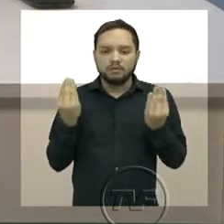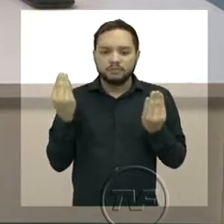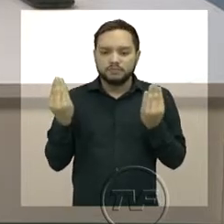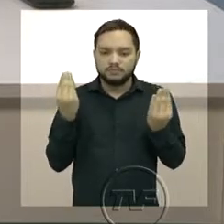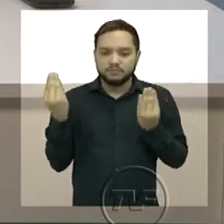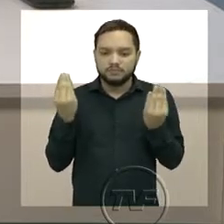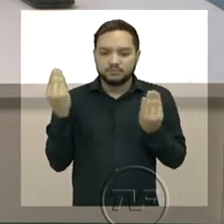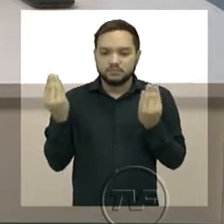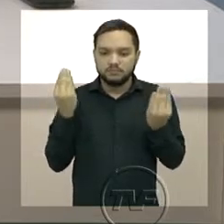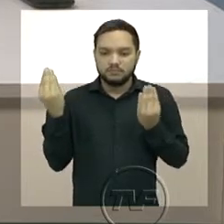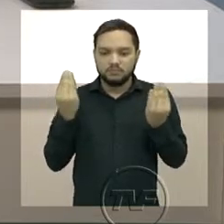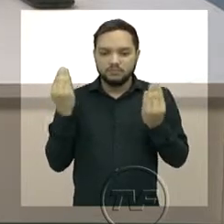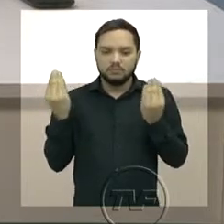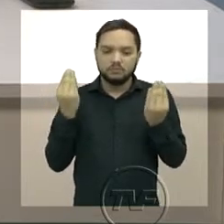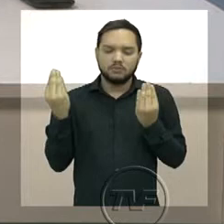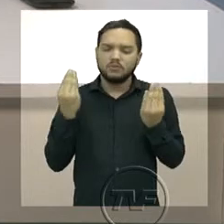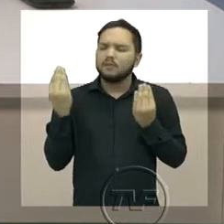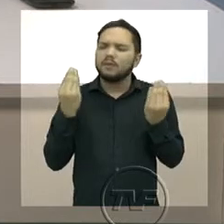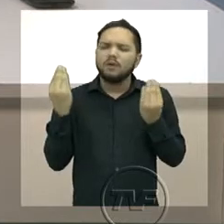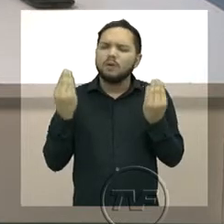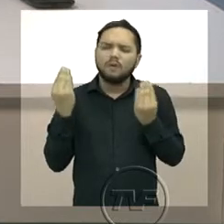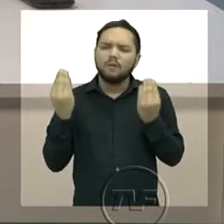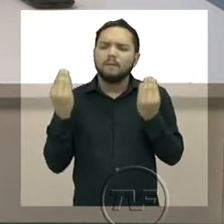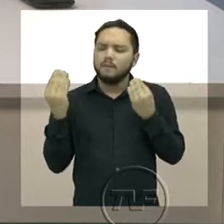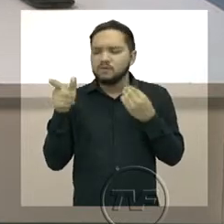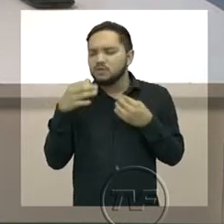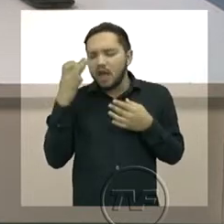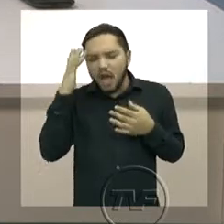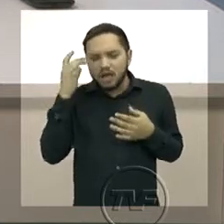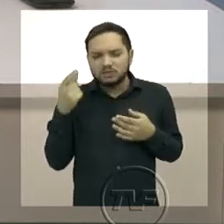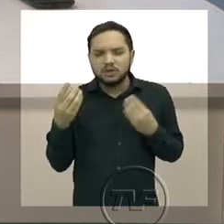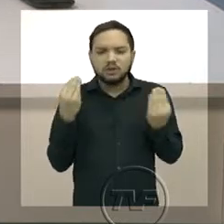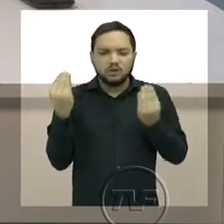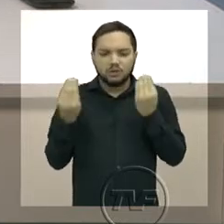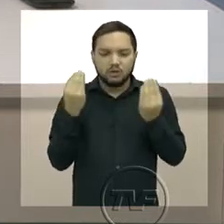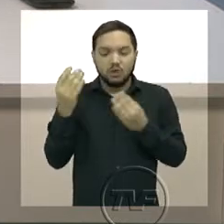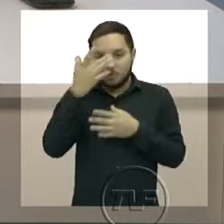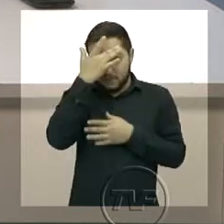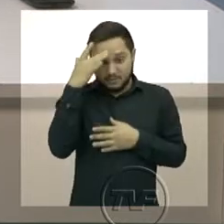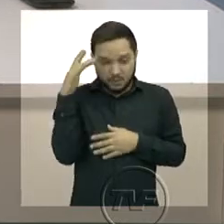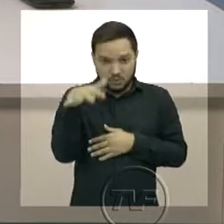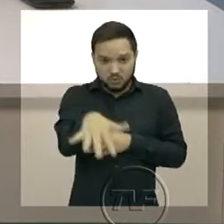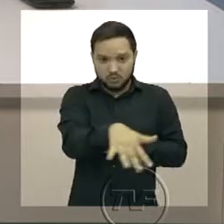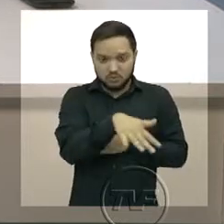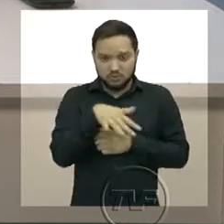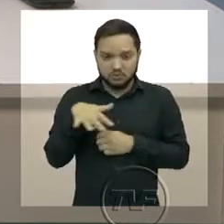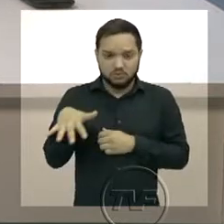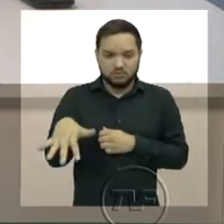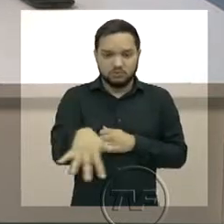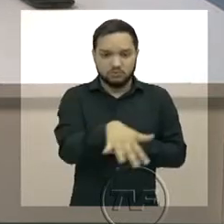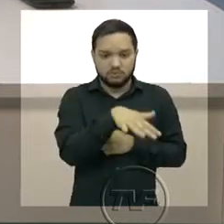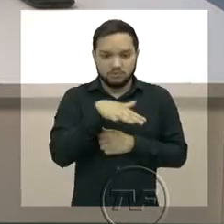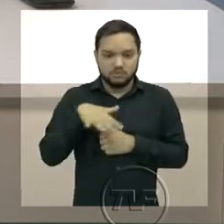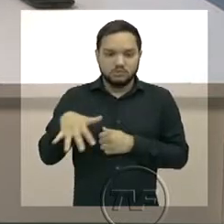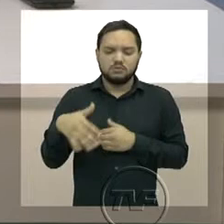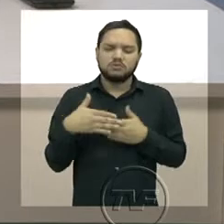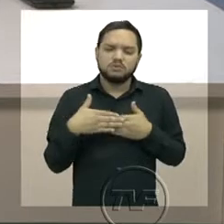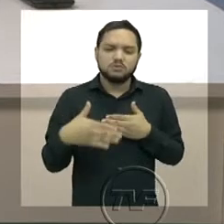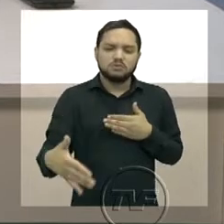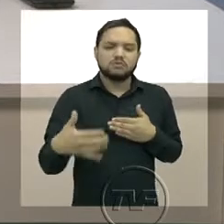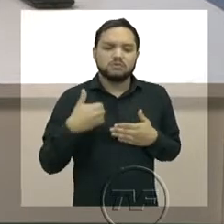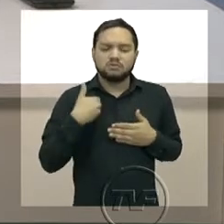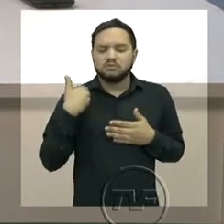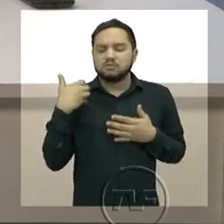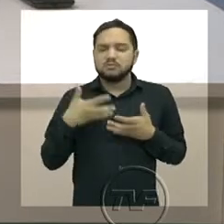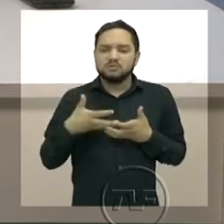você analisar isto, de que maneira as pessoas irão envelhecer, como